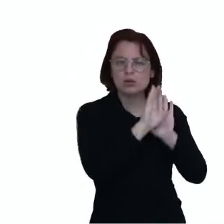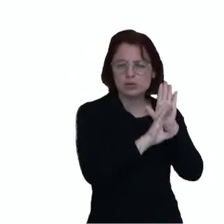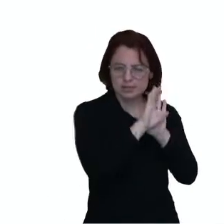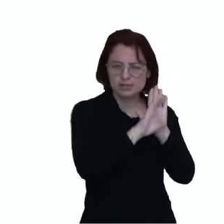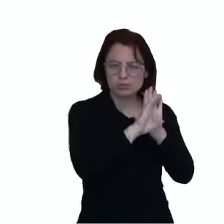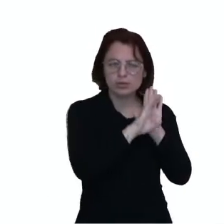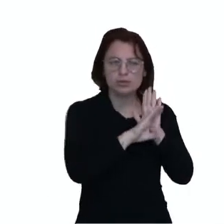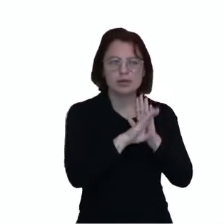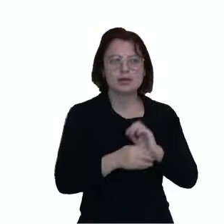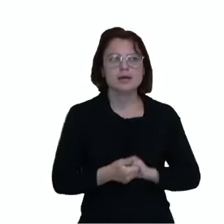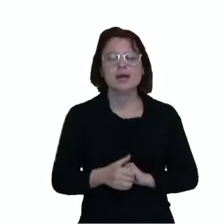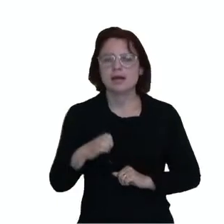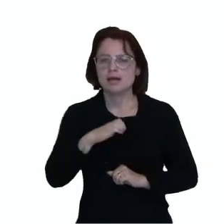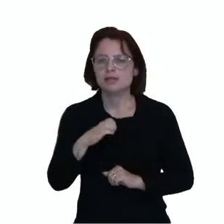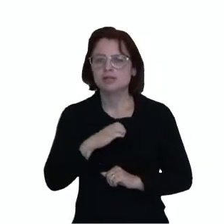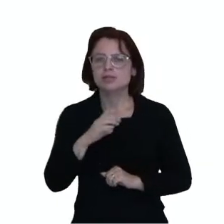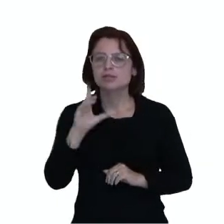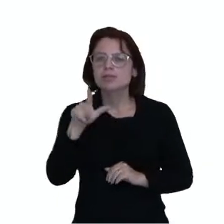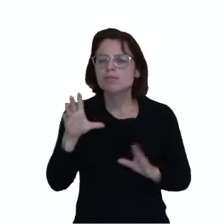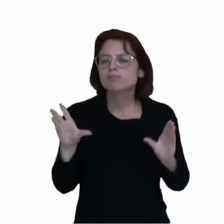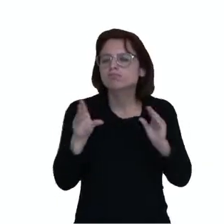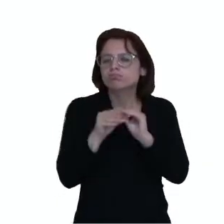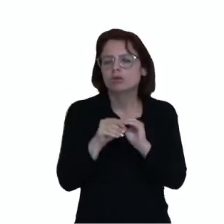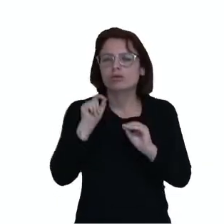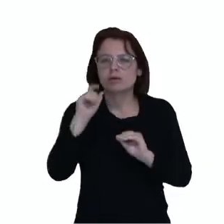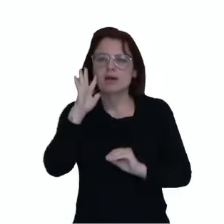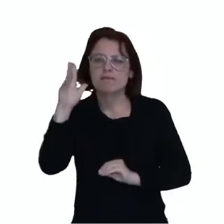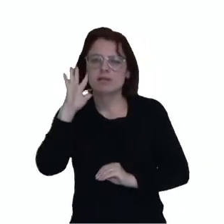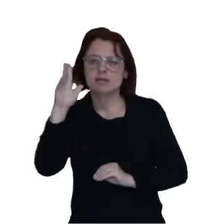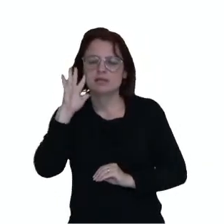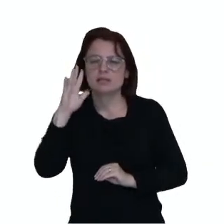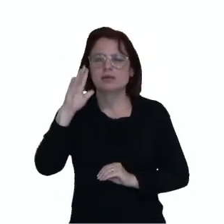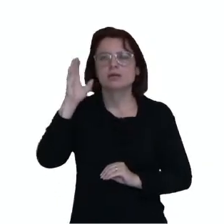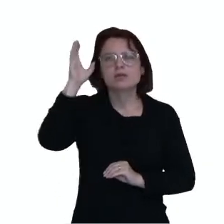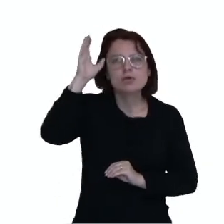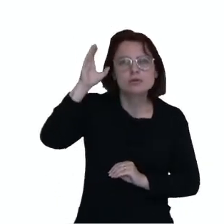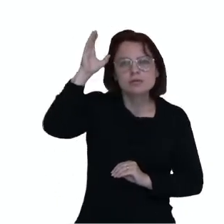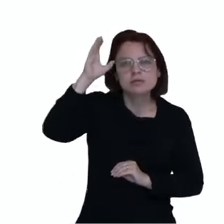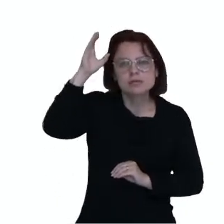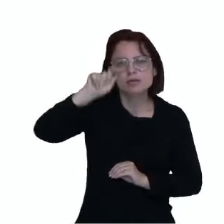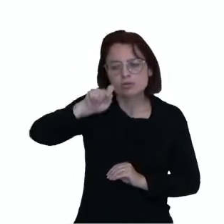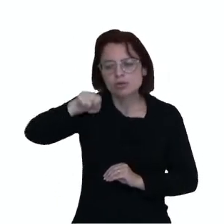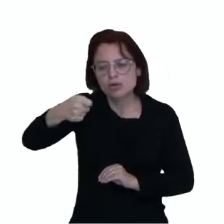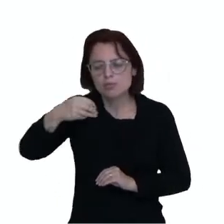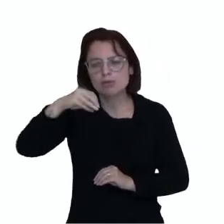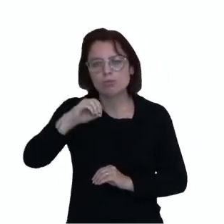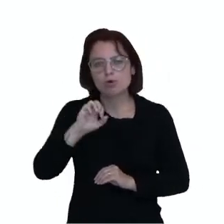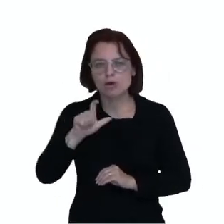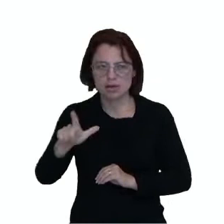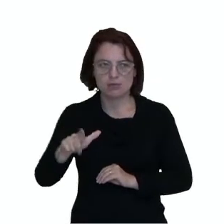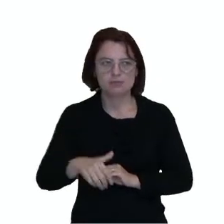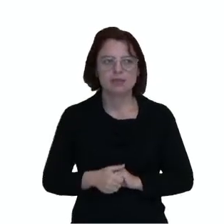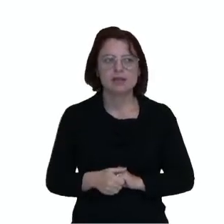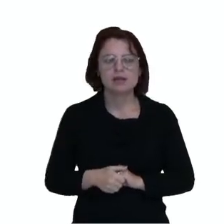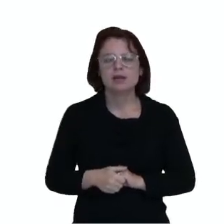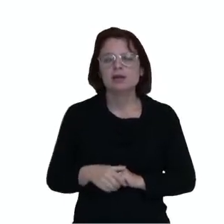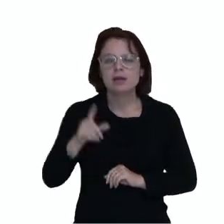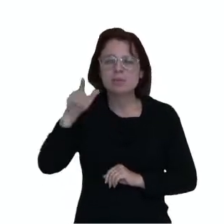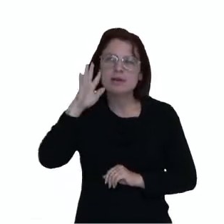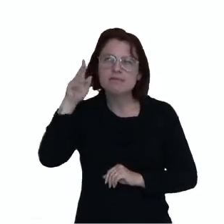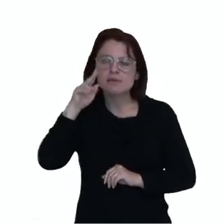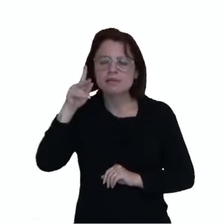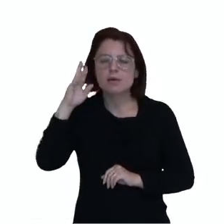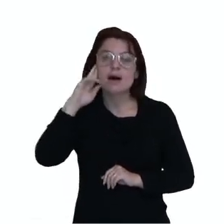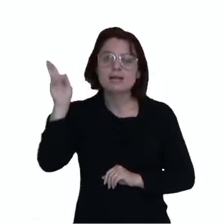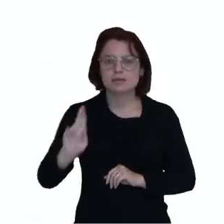Conceitualmente, a ética pode ser definida como uma reflexão consciente sobre a moral, né? Uma reflexão racional.